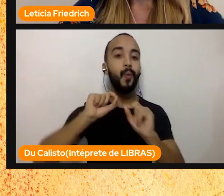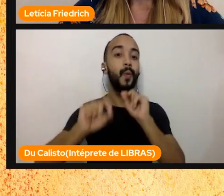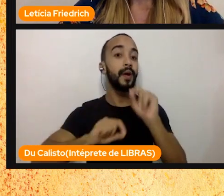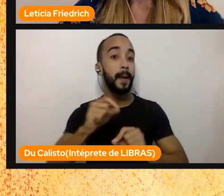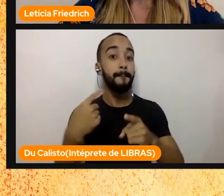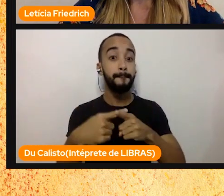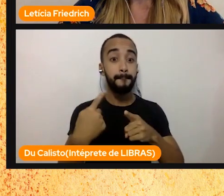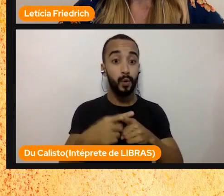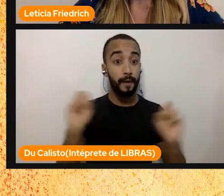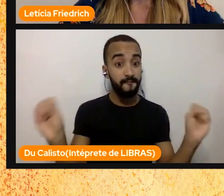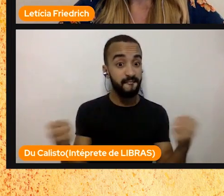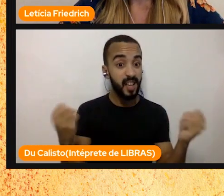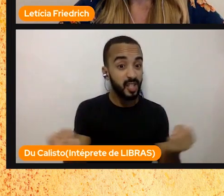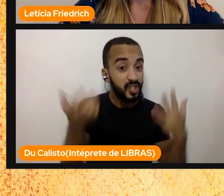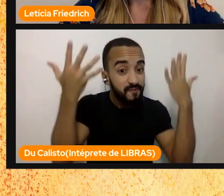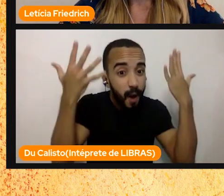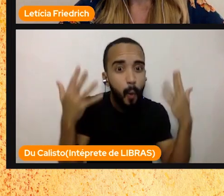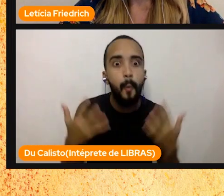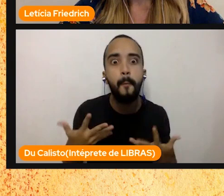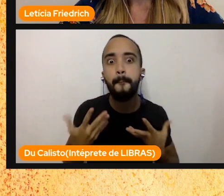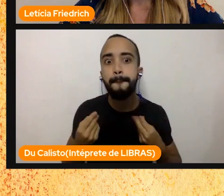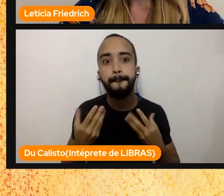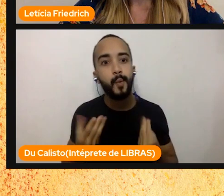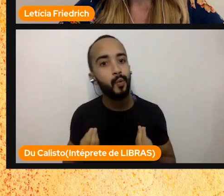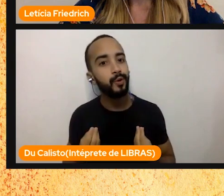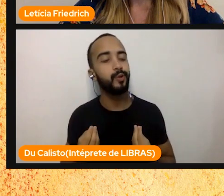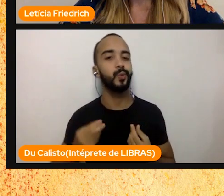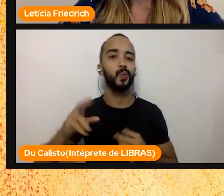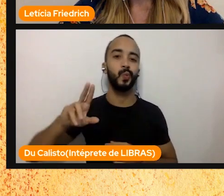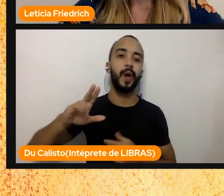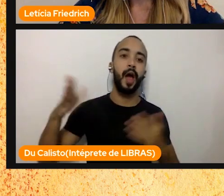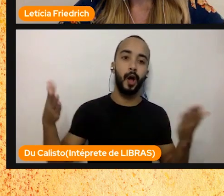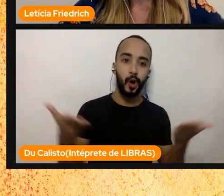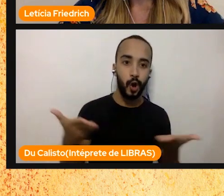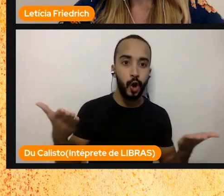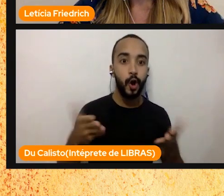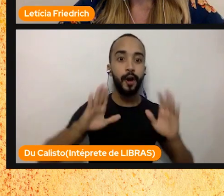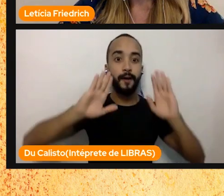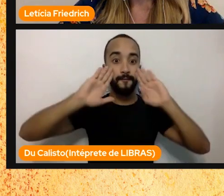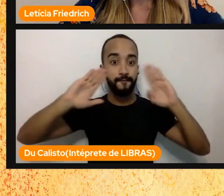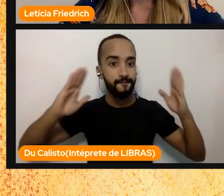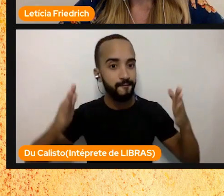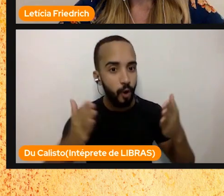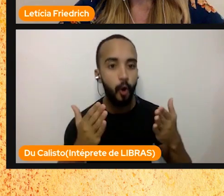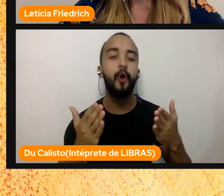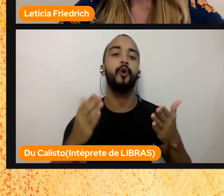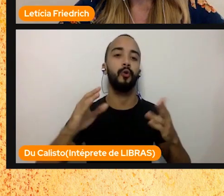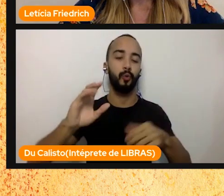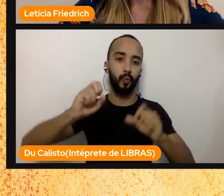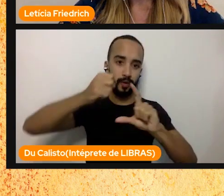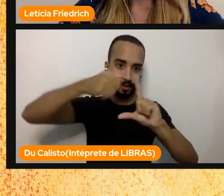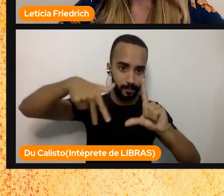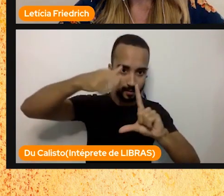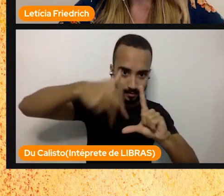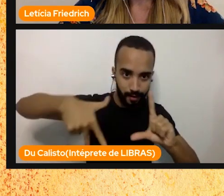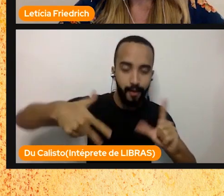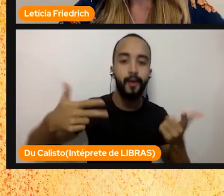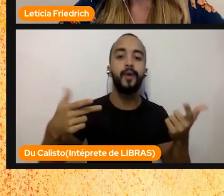filmes de animação que utilizam a linguagem do documentário, partem de depoimentos reais, por exemplo,